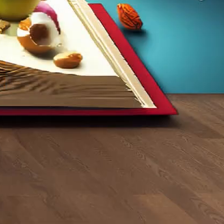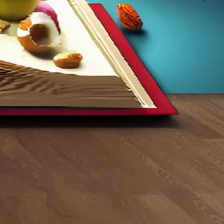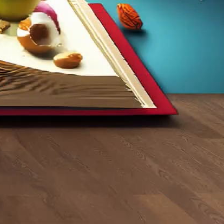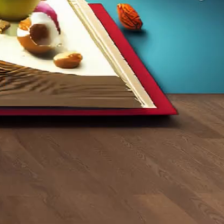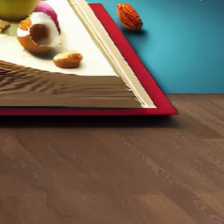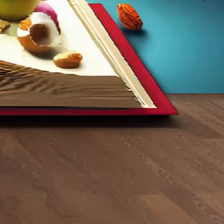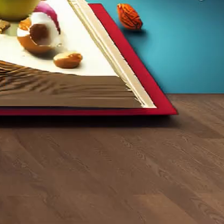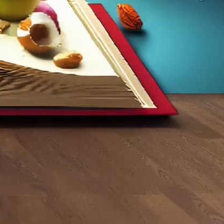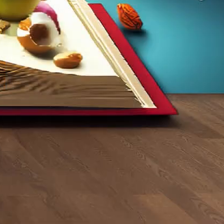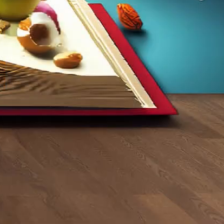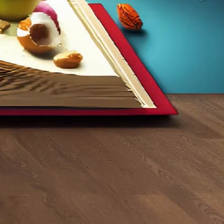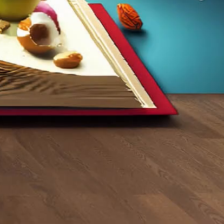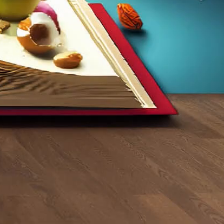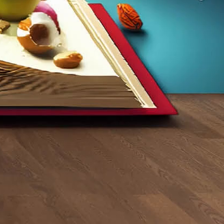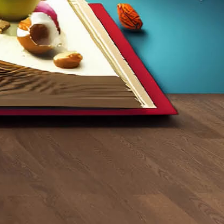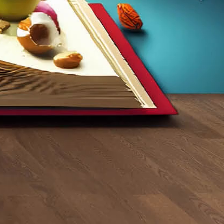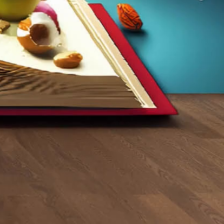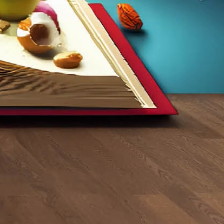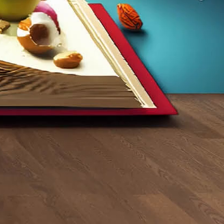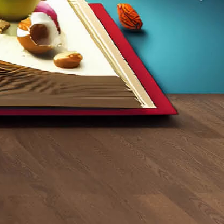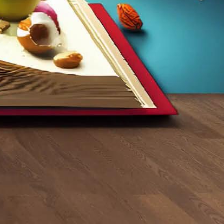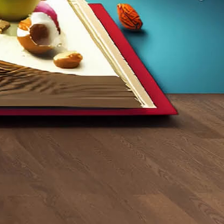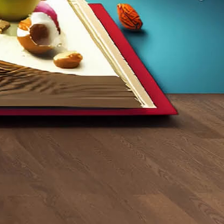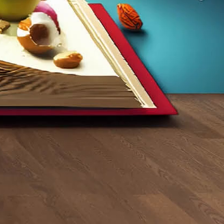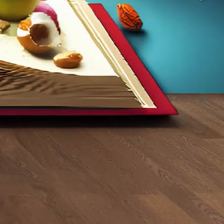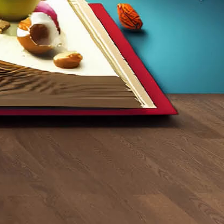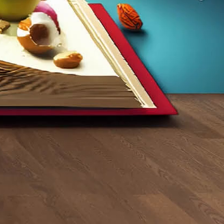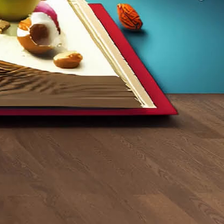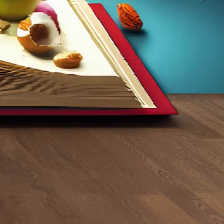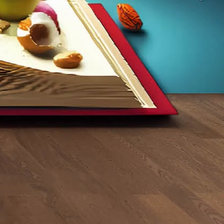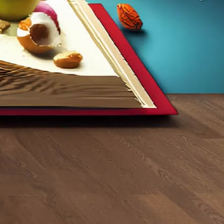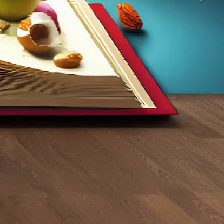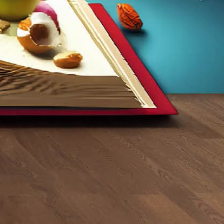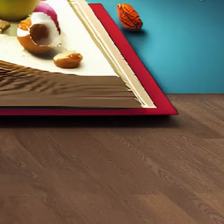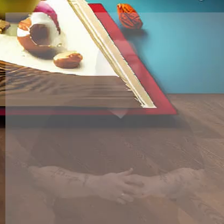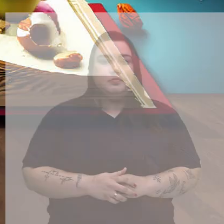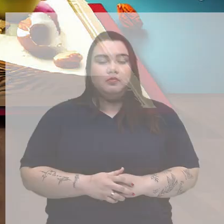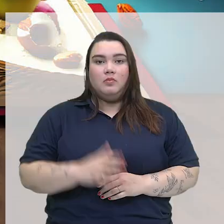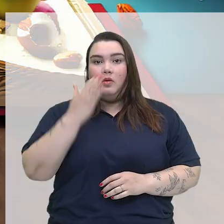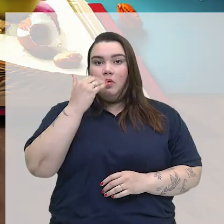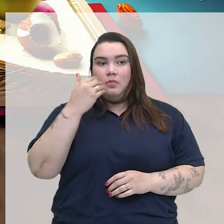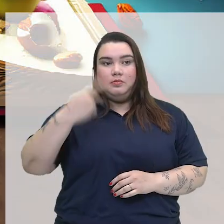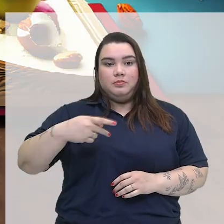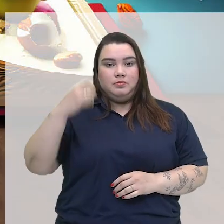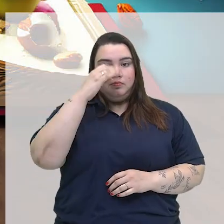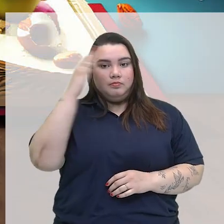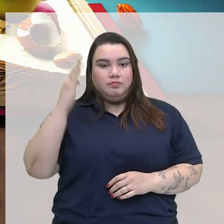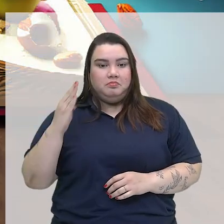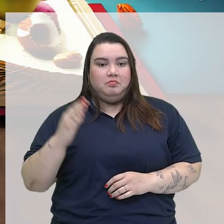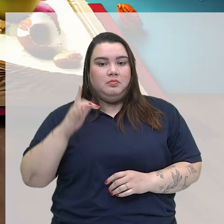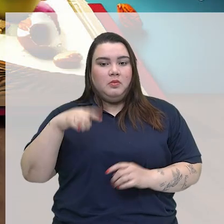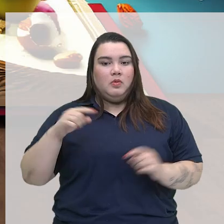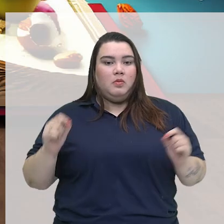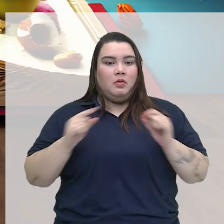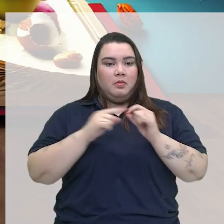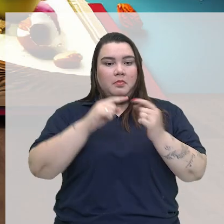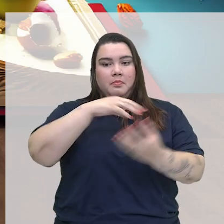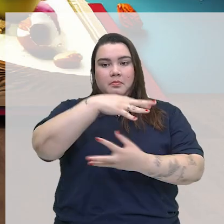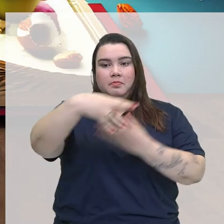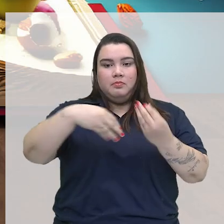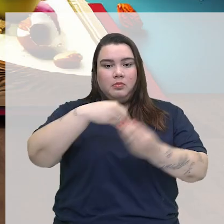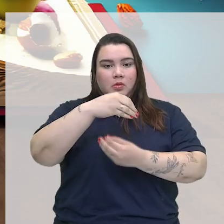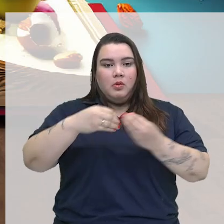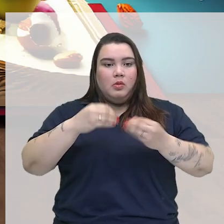rico mosaico de sabores e influências, resultados da miscigenação de povos indígenas, africanos e europeus,